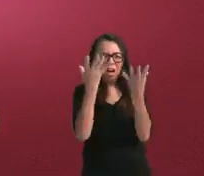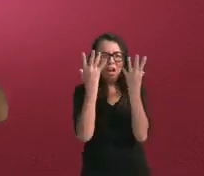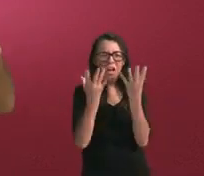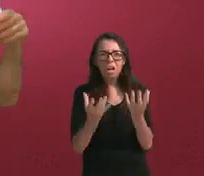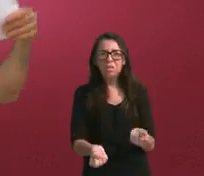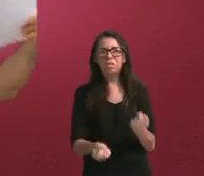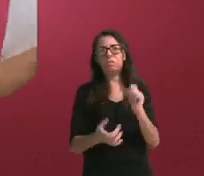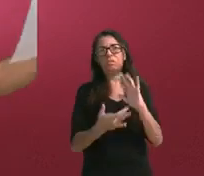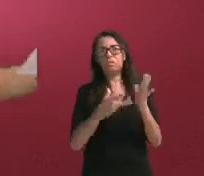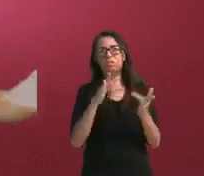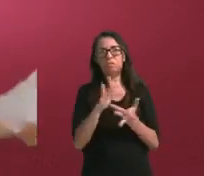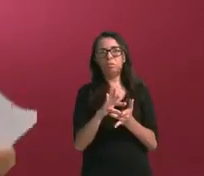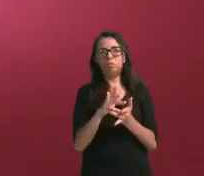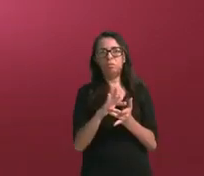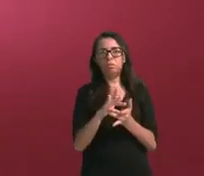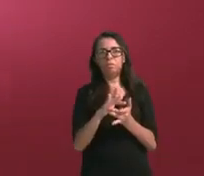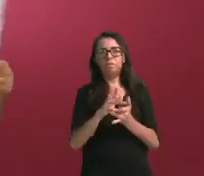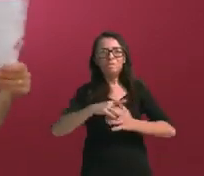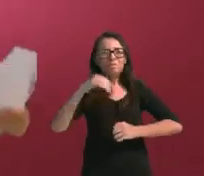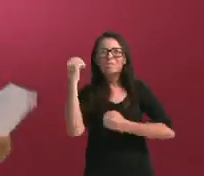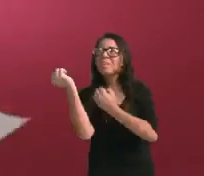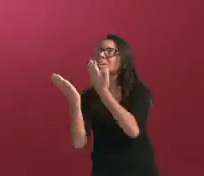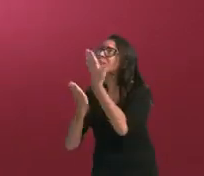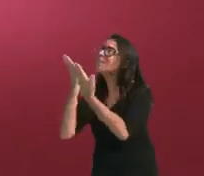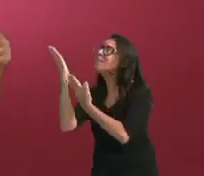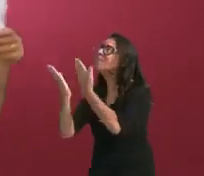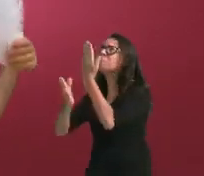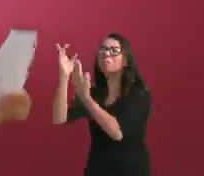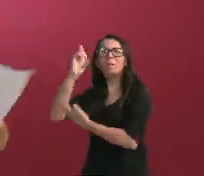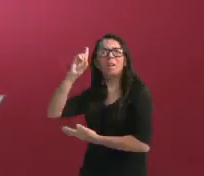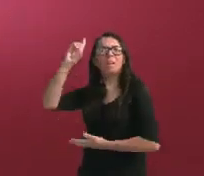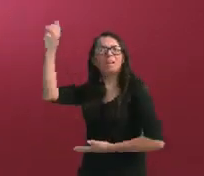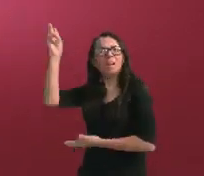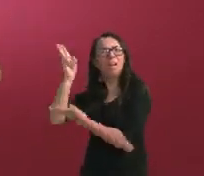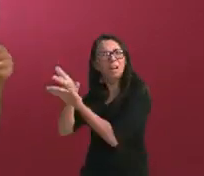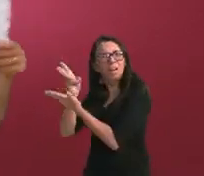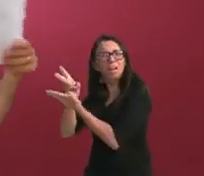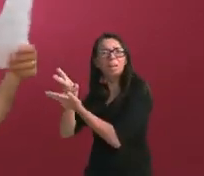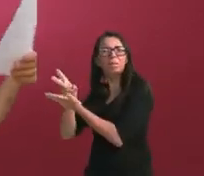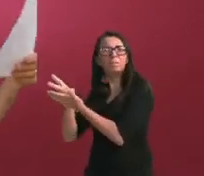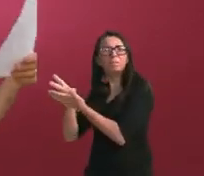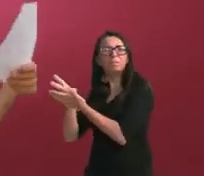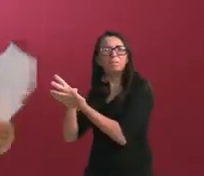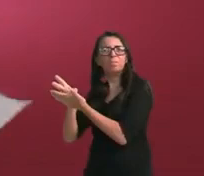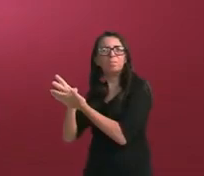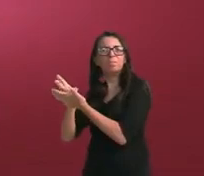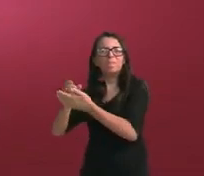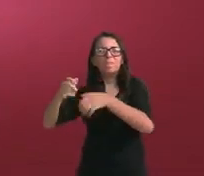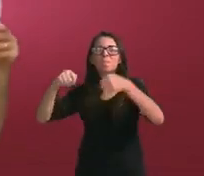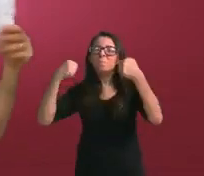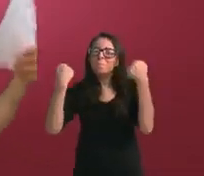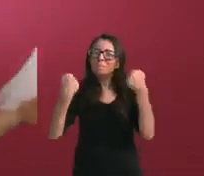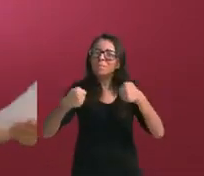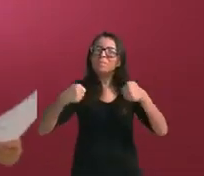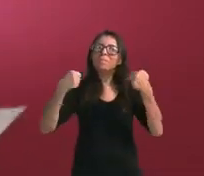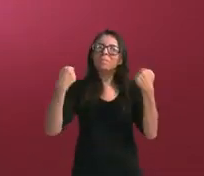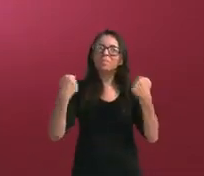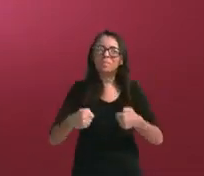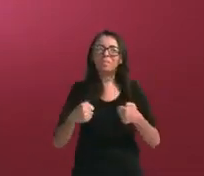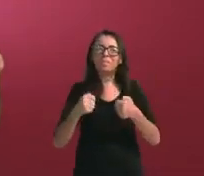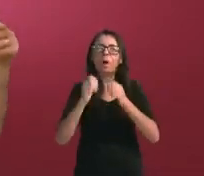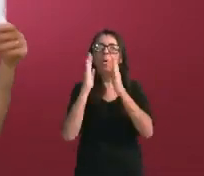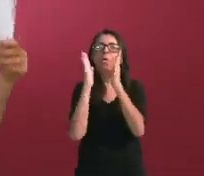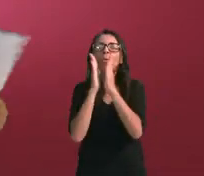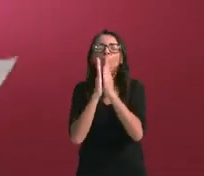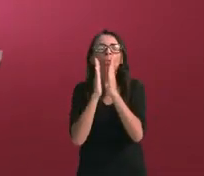que o Senhor mova bastante discípulos que venham se agregar às comunidades, às